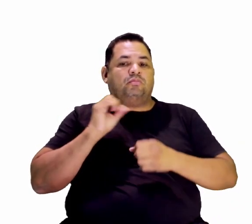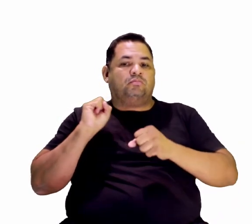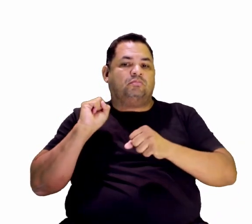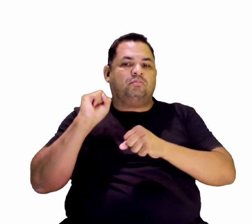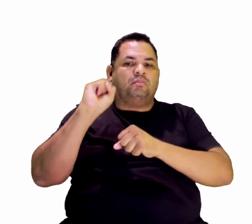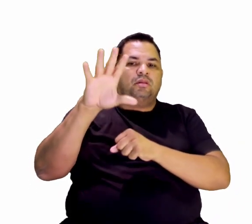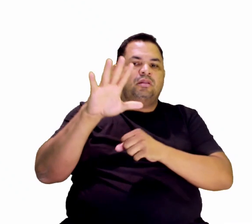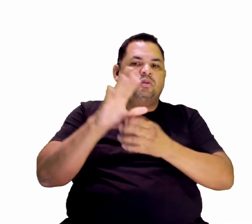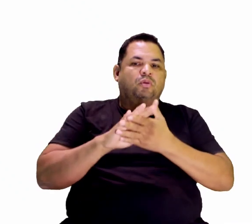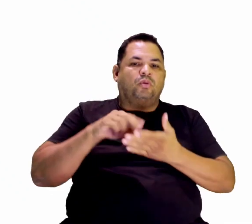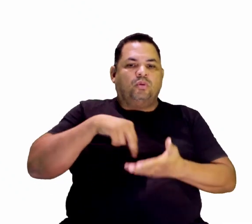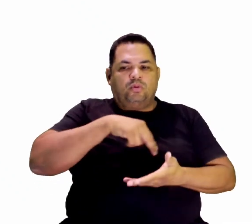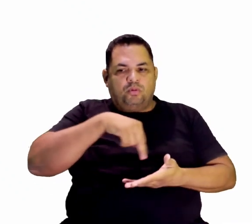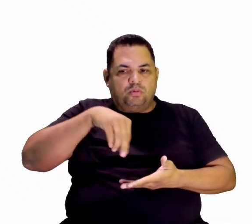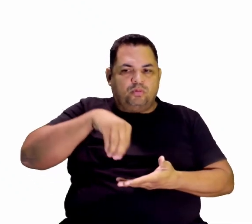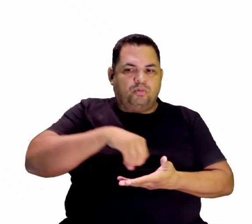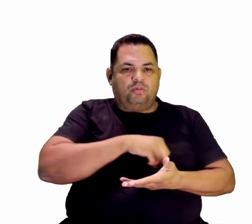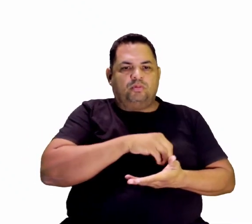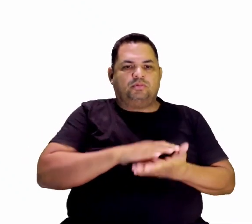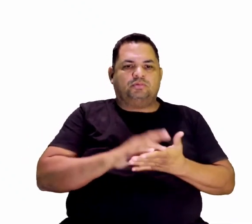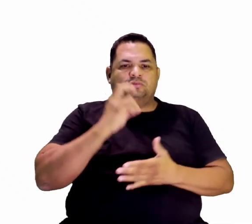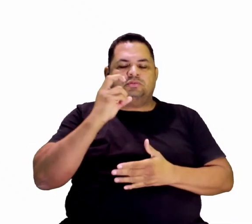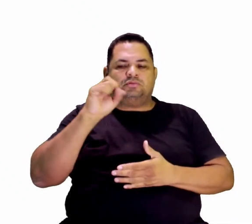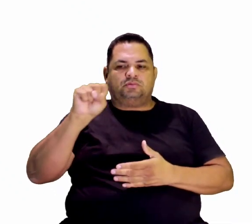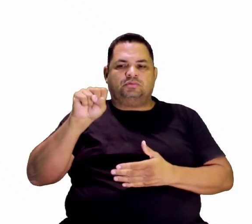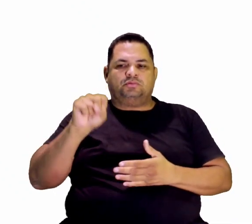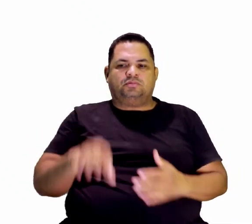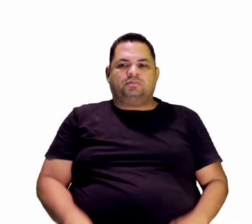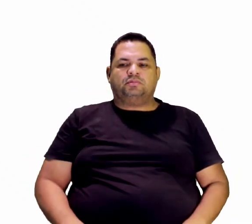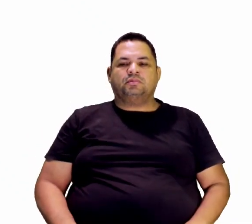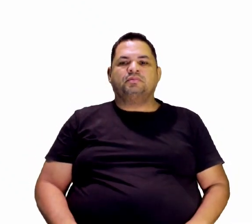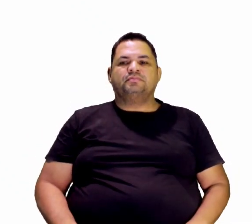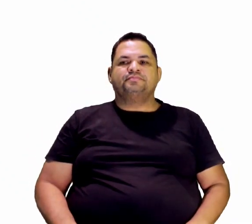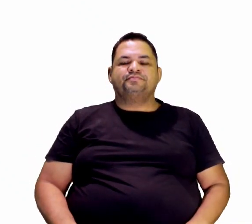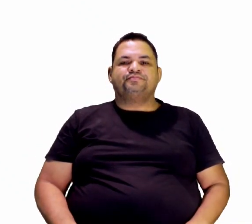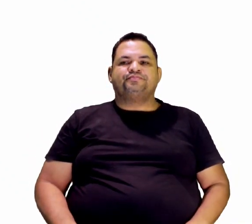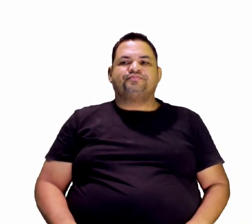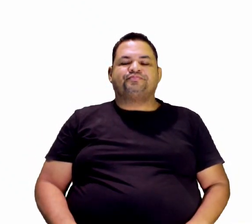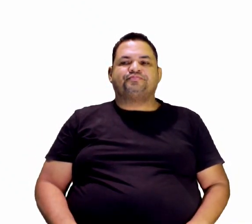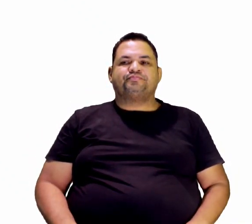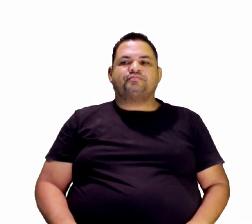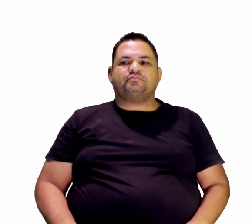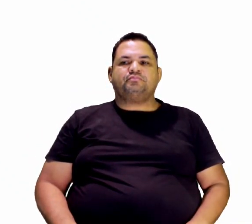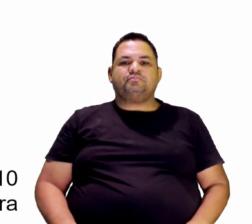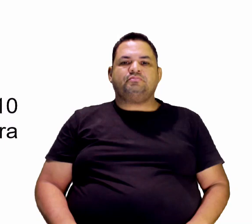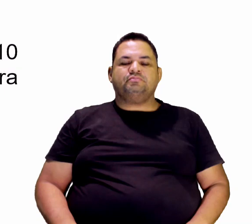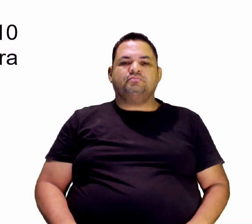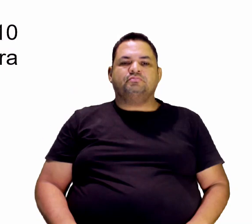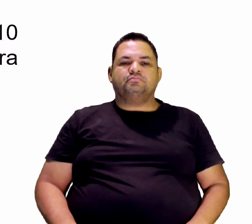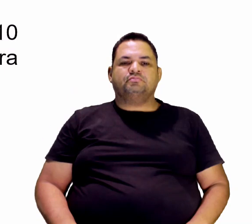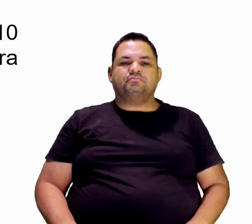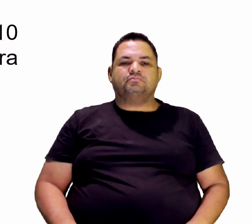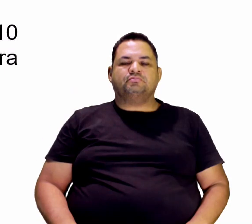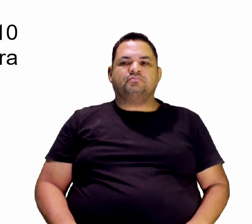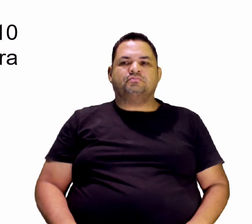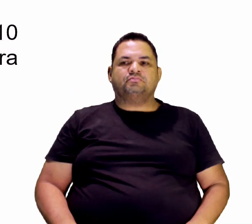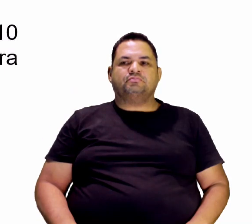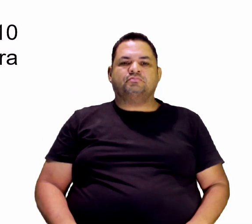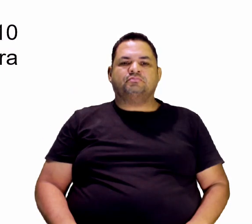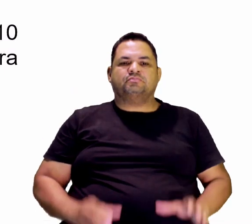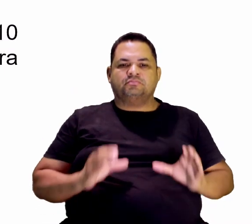gente? Beleza, que mais? Quando um jogador tiver aí a bola em sua posse apoiada